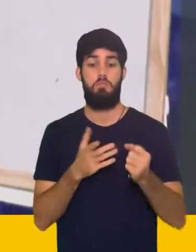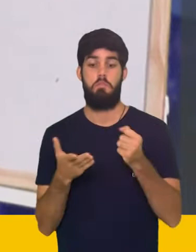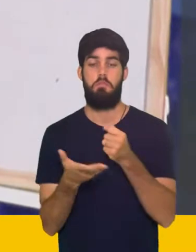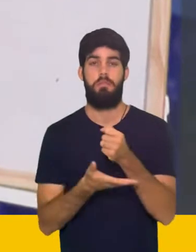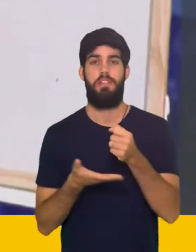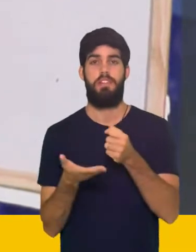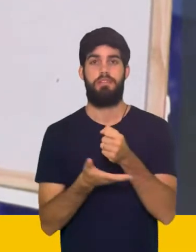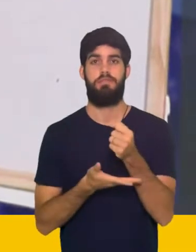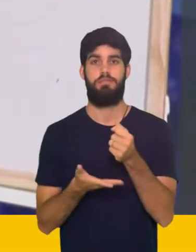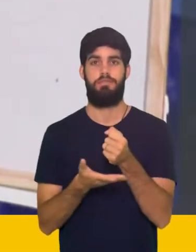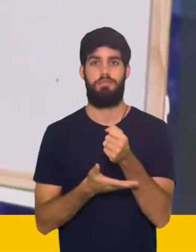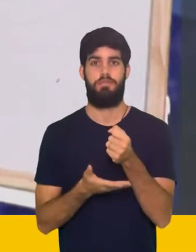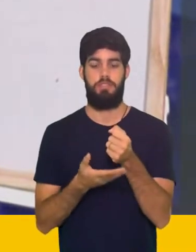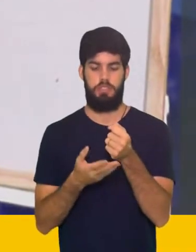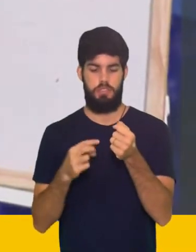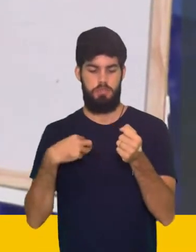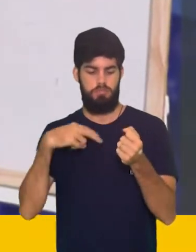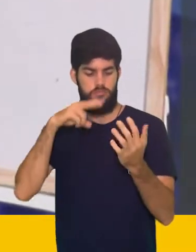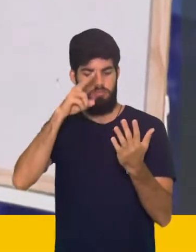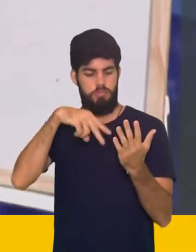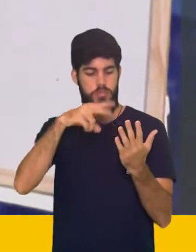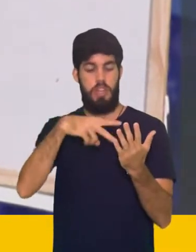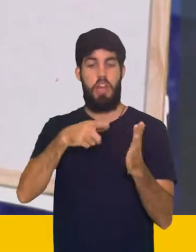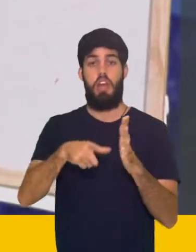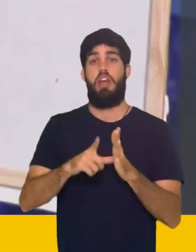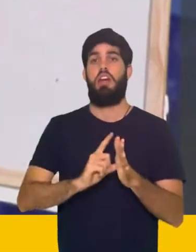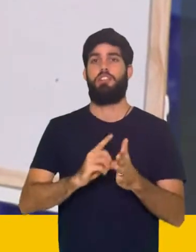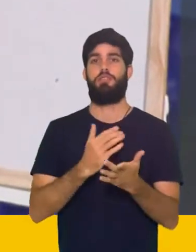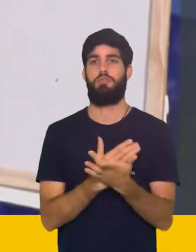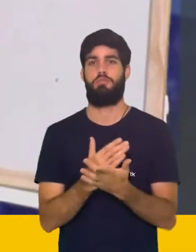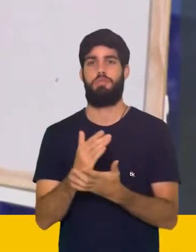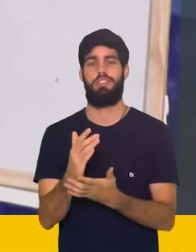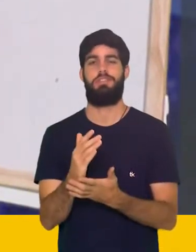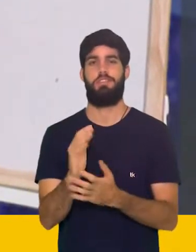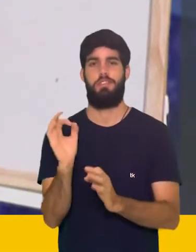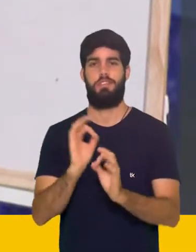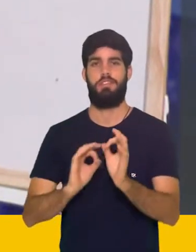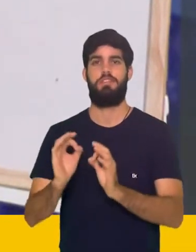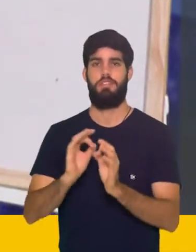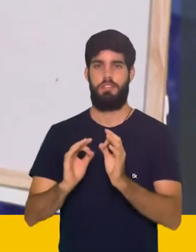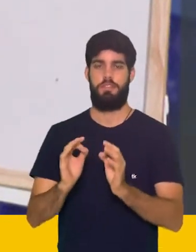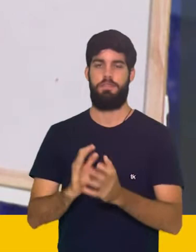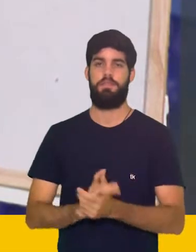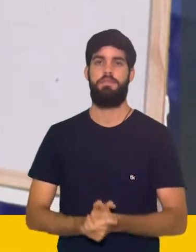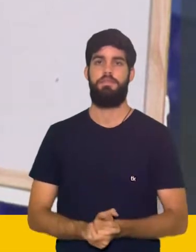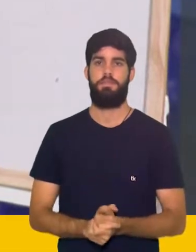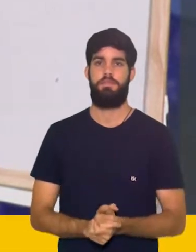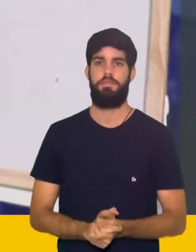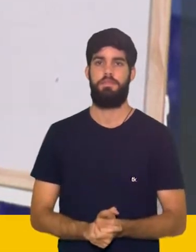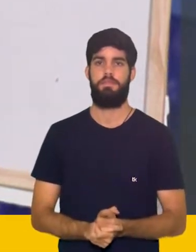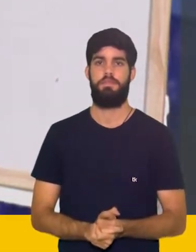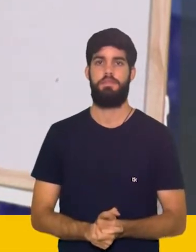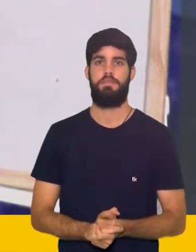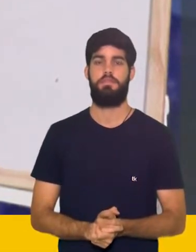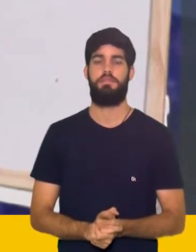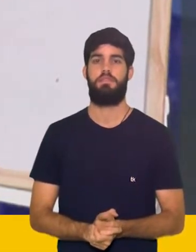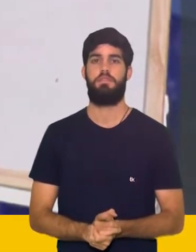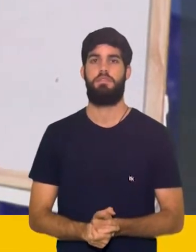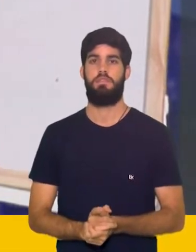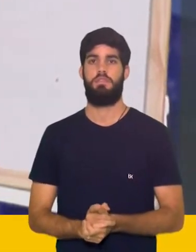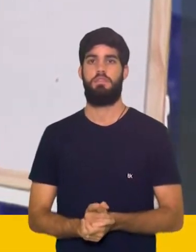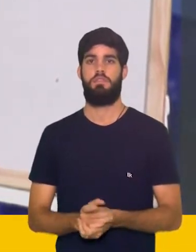são os textos que conversam com o aluno antes dele começar a fazer a produção textual dele.